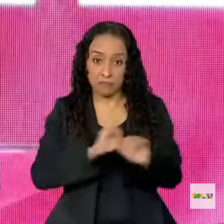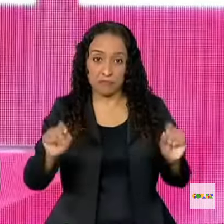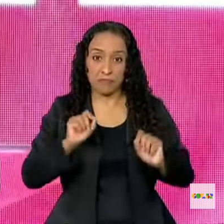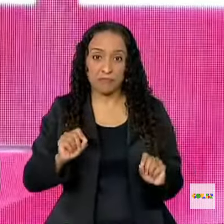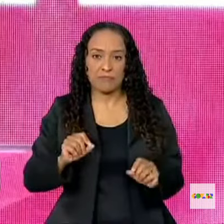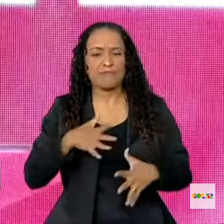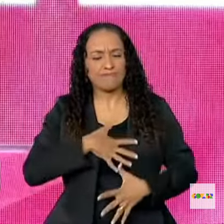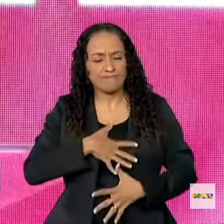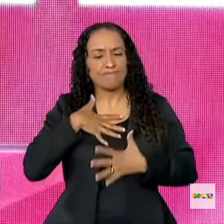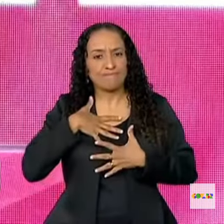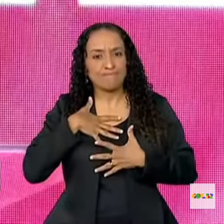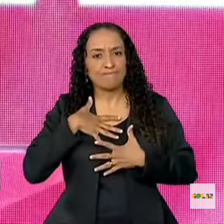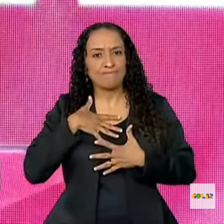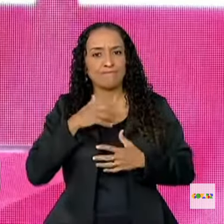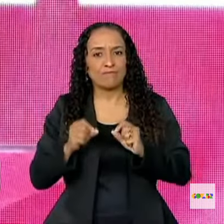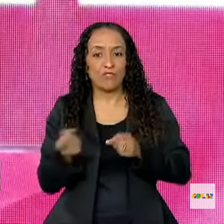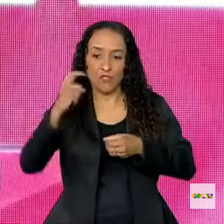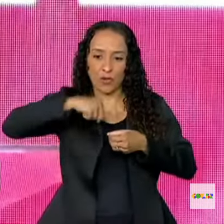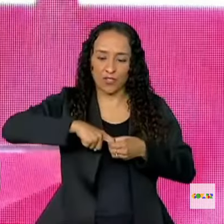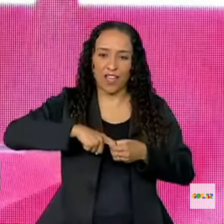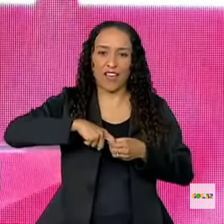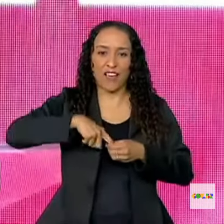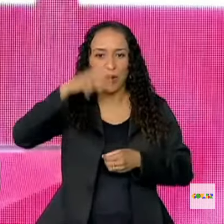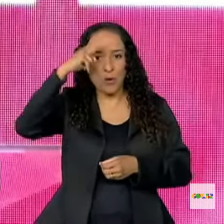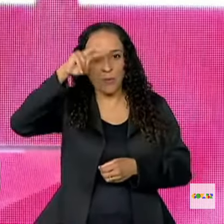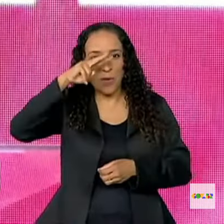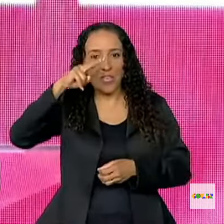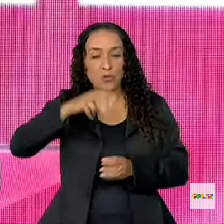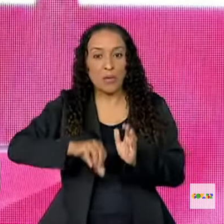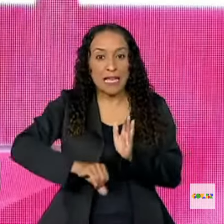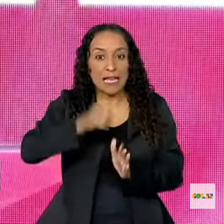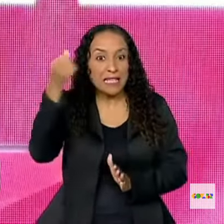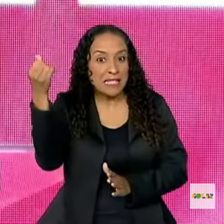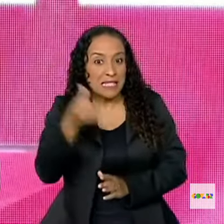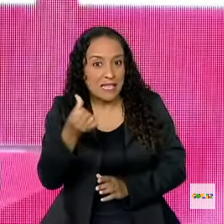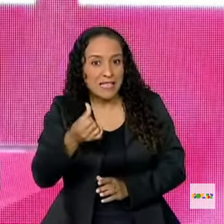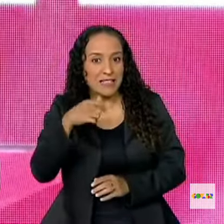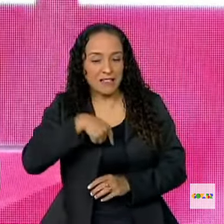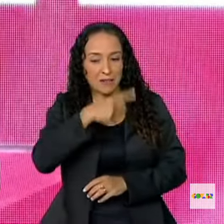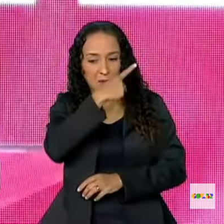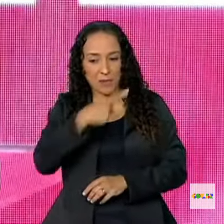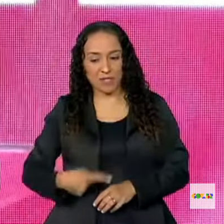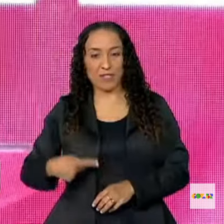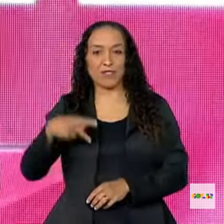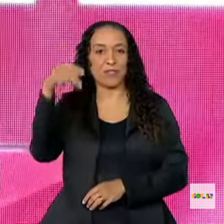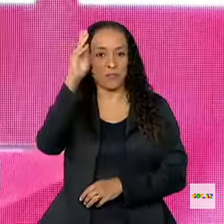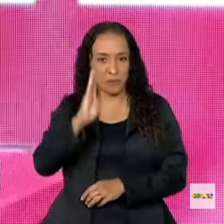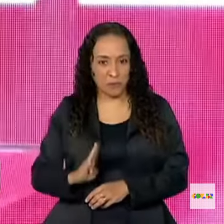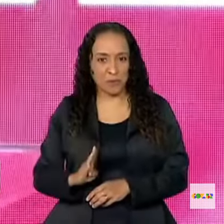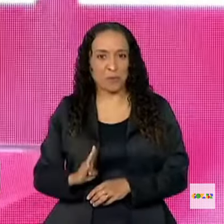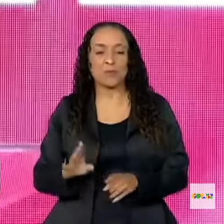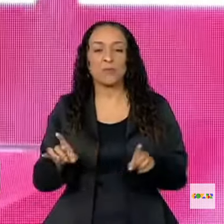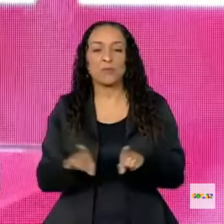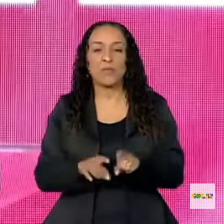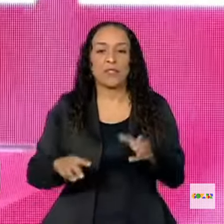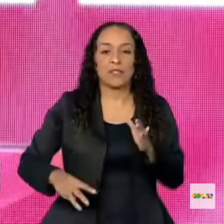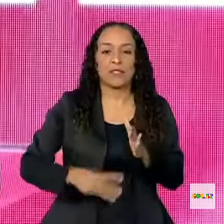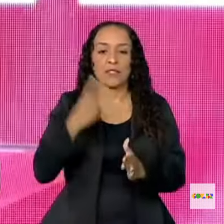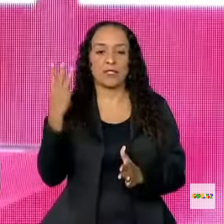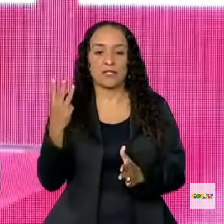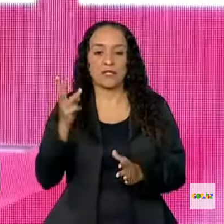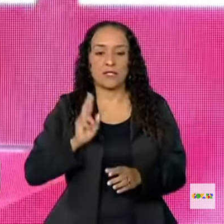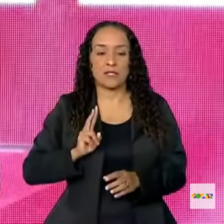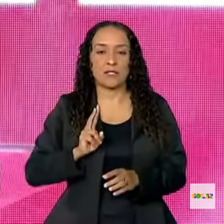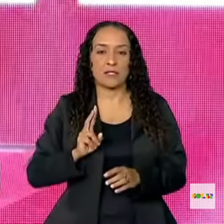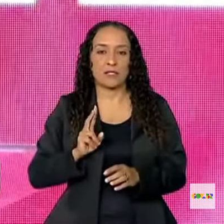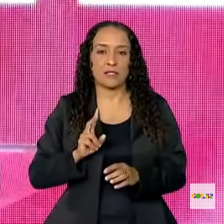uma satisfação retornar ao México pela Sexta vez como presidente da república e três vezes sem ser